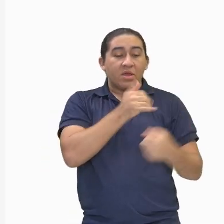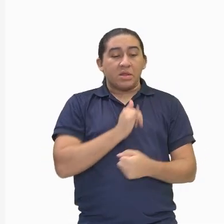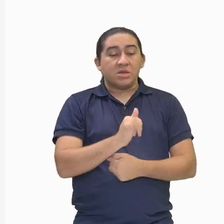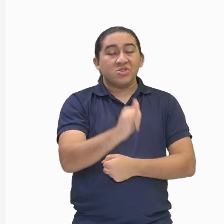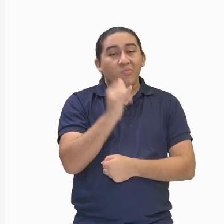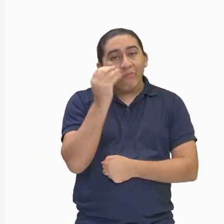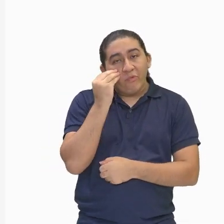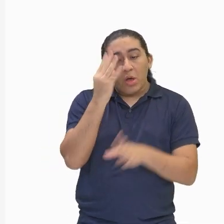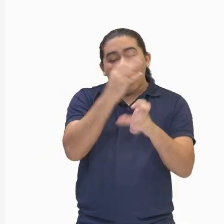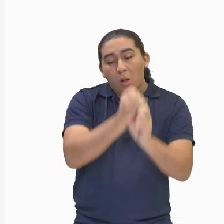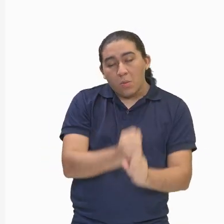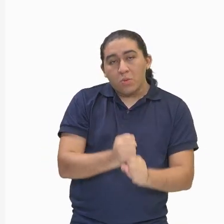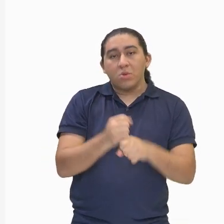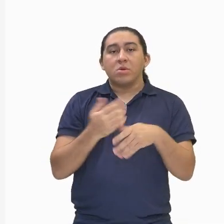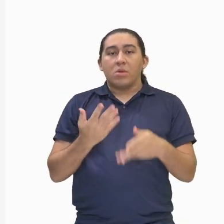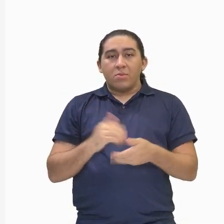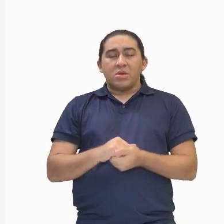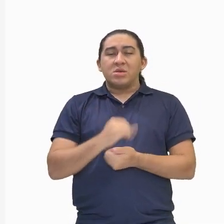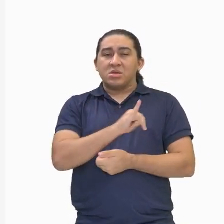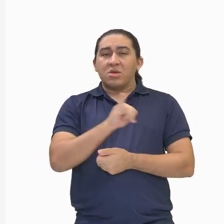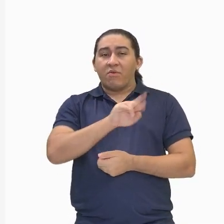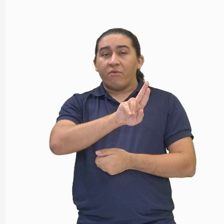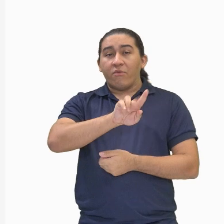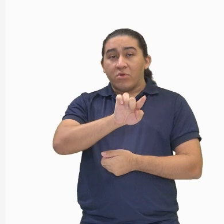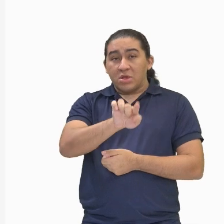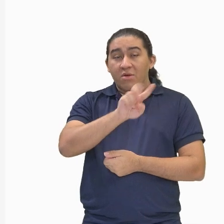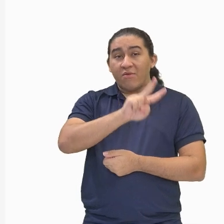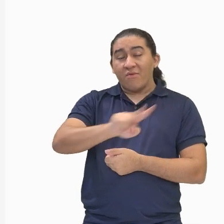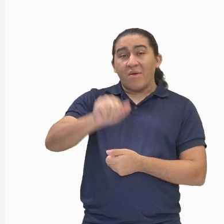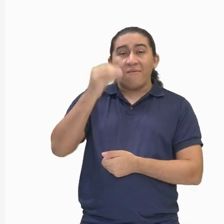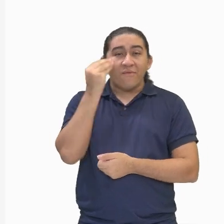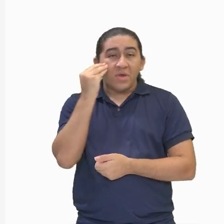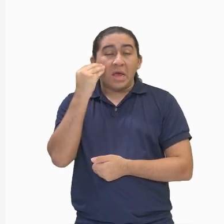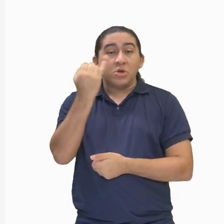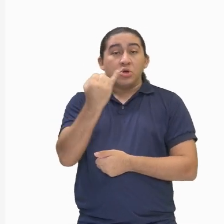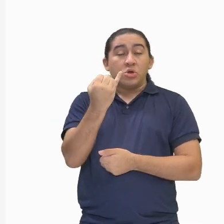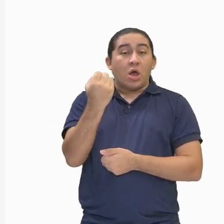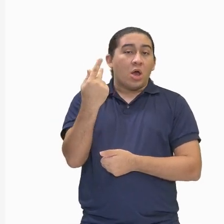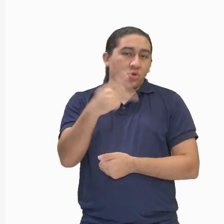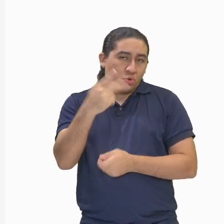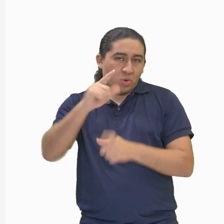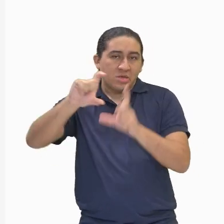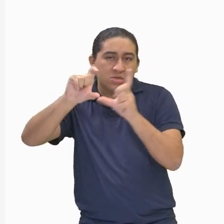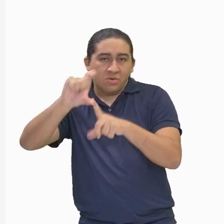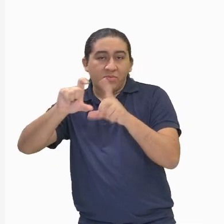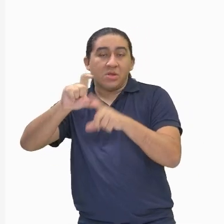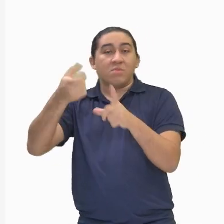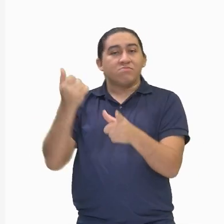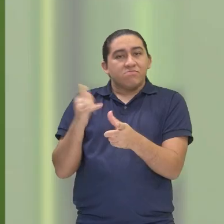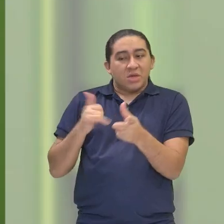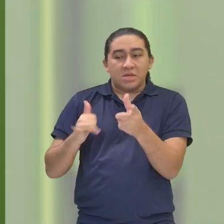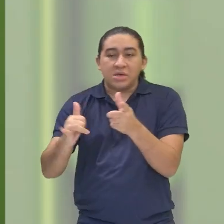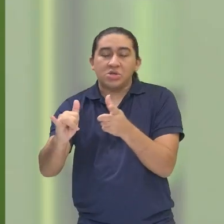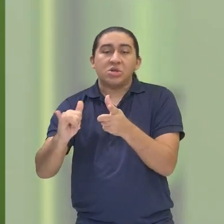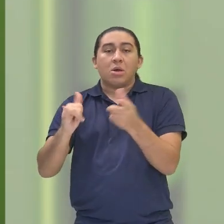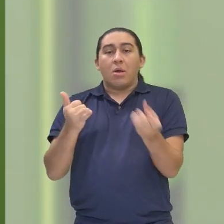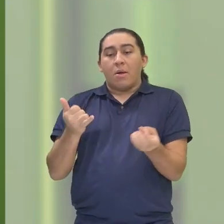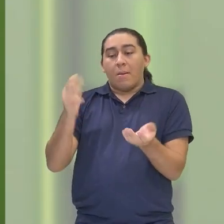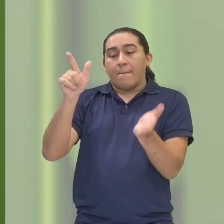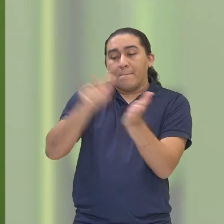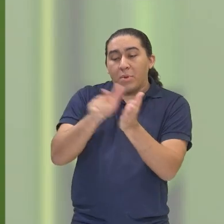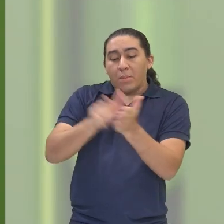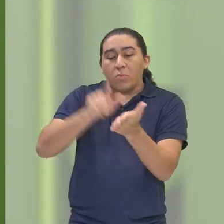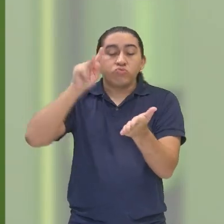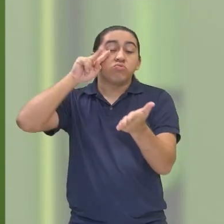lá sua conta de energia elétrica, né, você vai ver que a energia elétrica é medida nessa